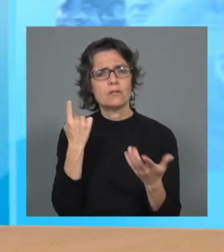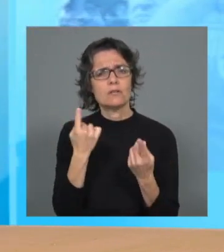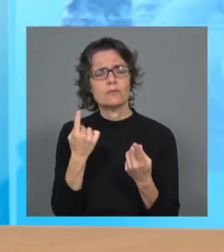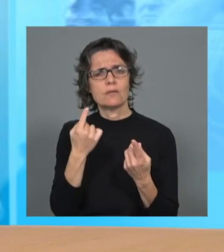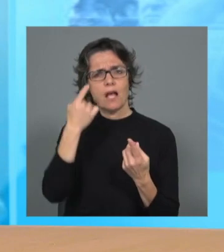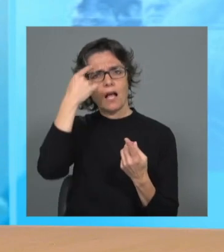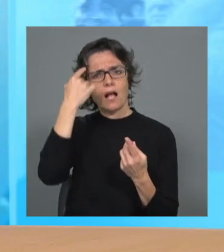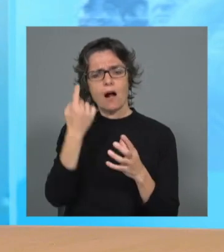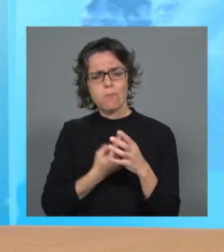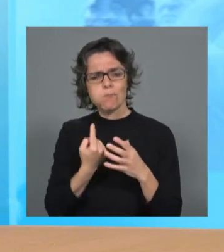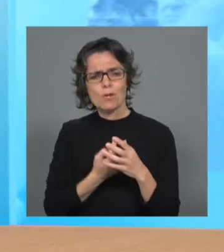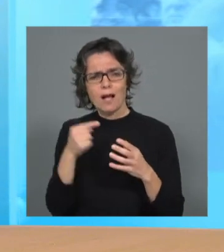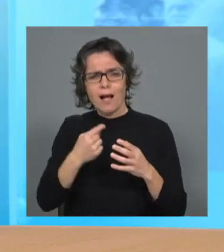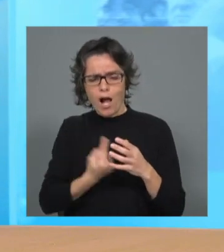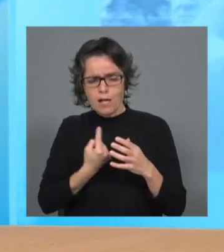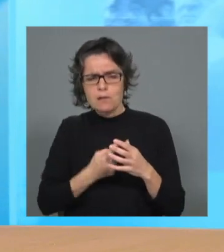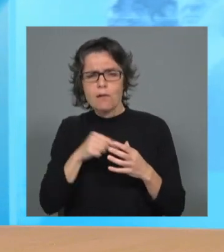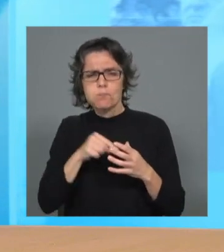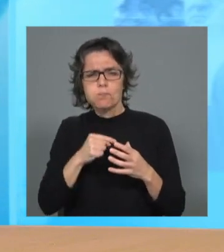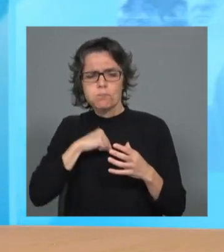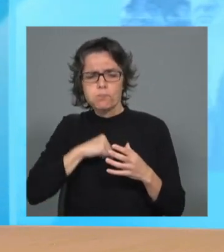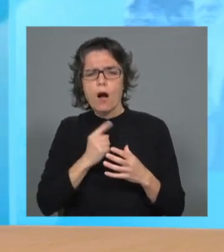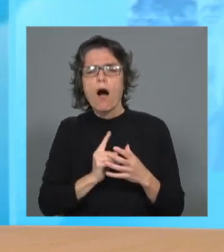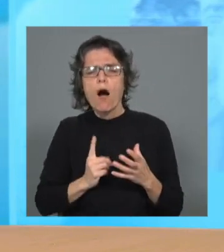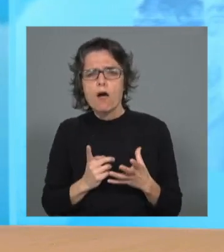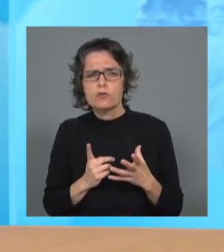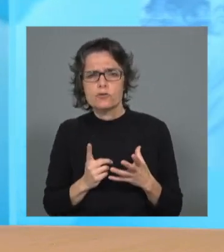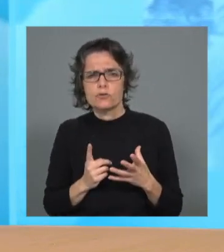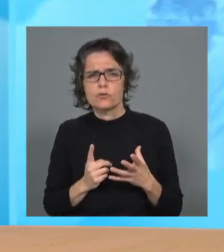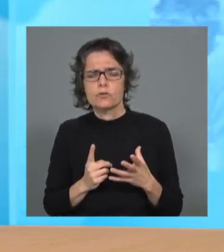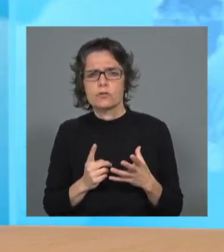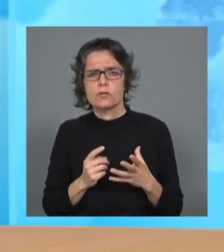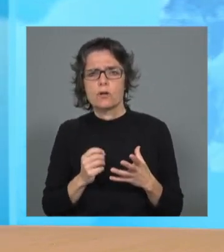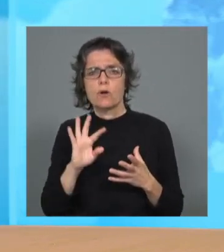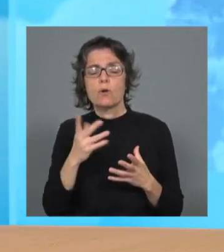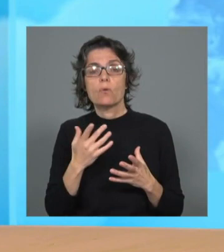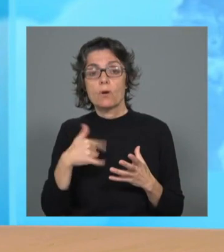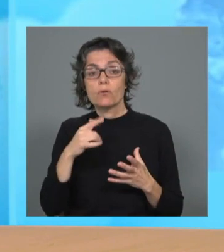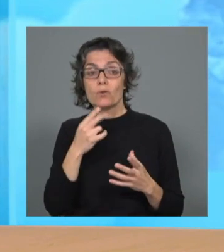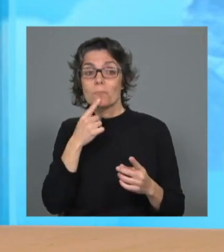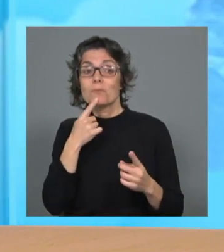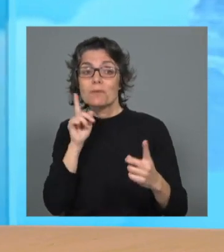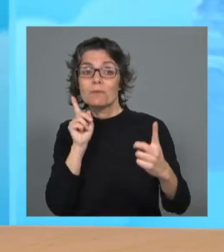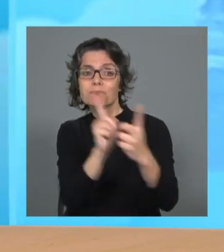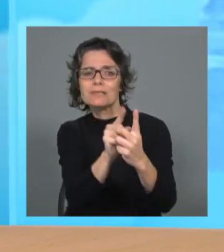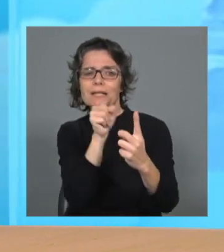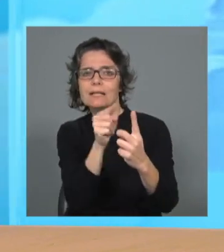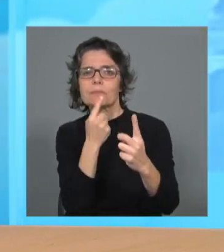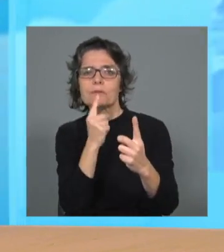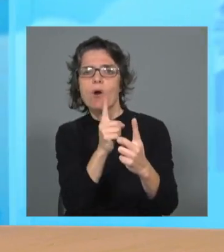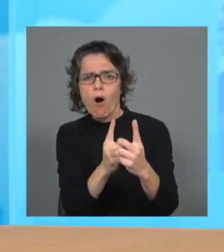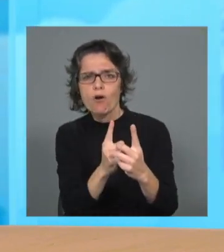falamos em solidão, mas só se tem noção perfeitamente, precisa disso quando estamos no terreno, quando vamos, quando